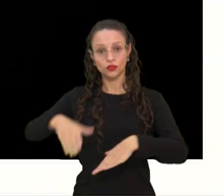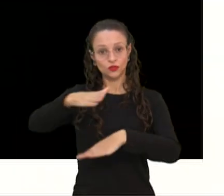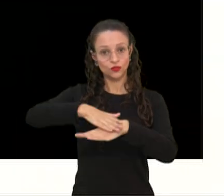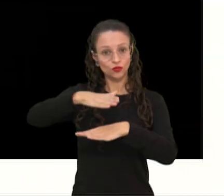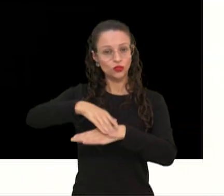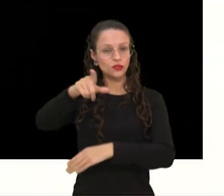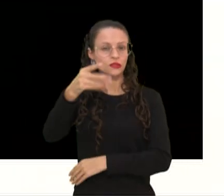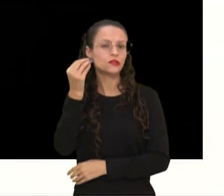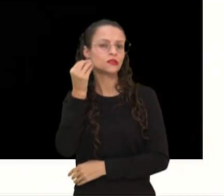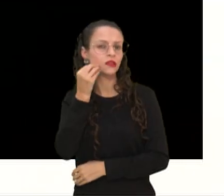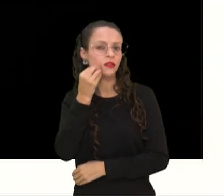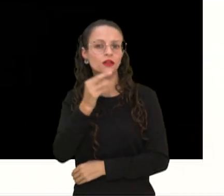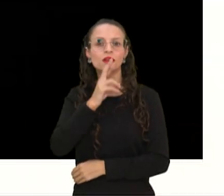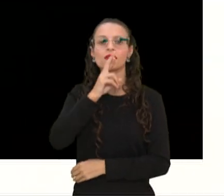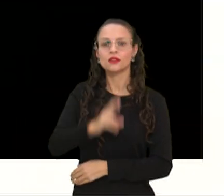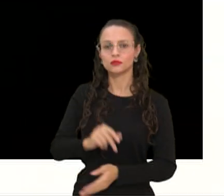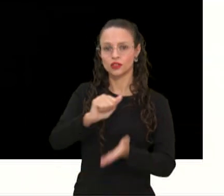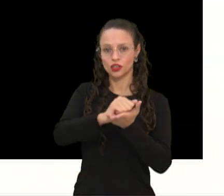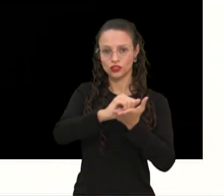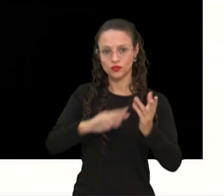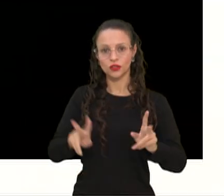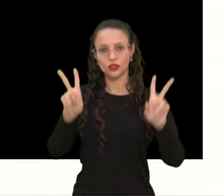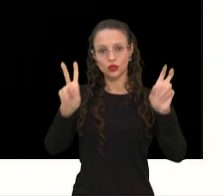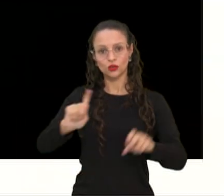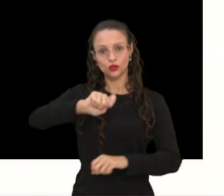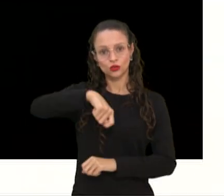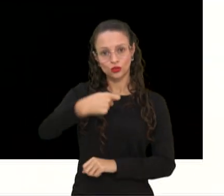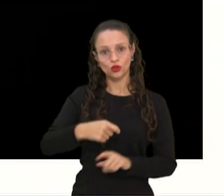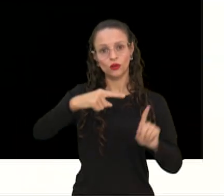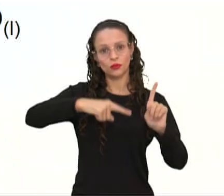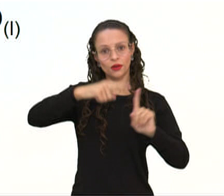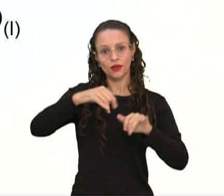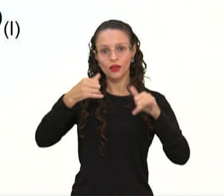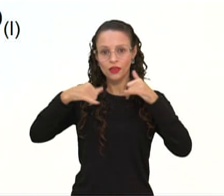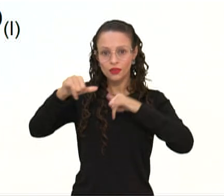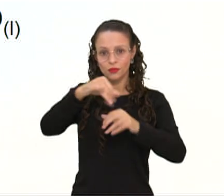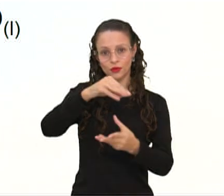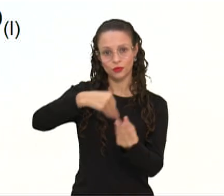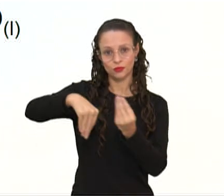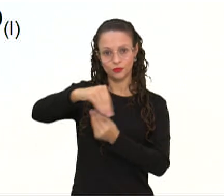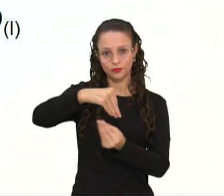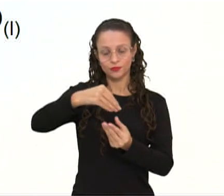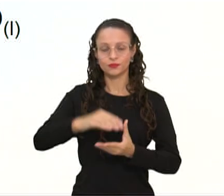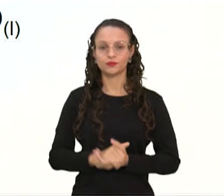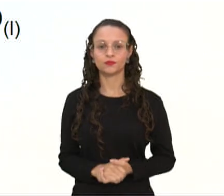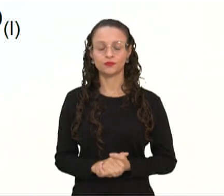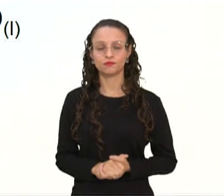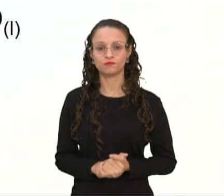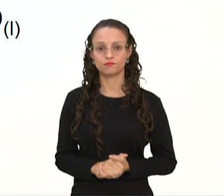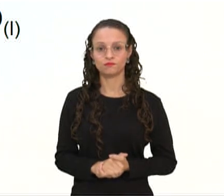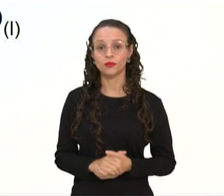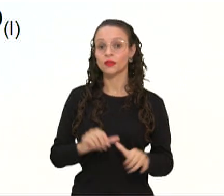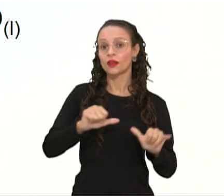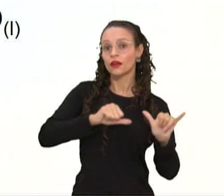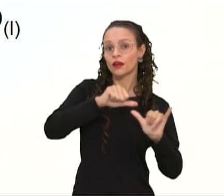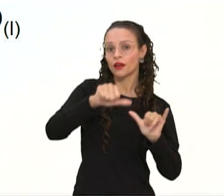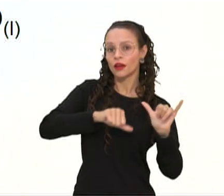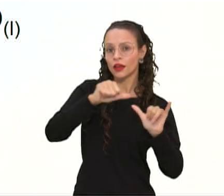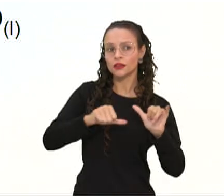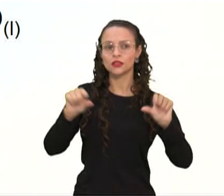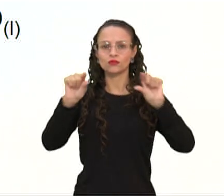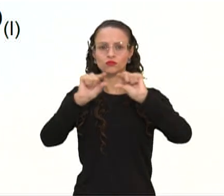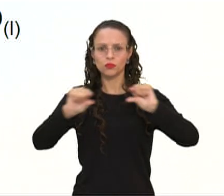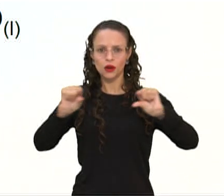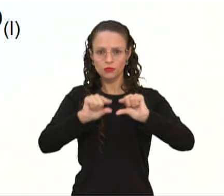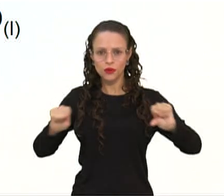vocês tentarem fazer uma atividade sobre a entalpia da neutralização. Das reações a seguir, permite